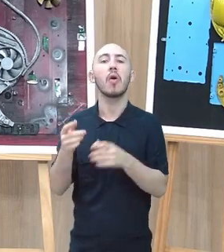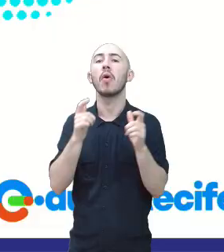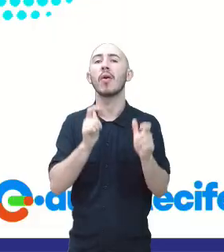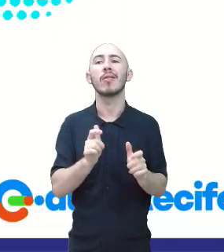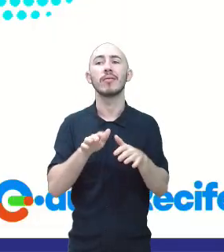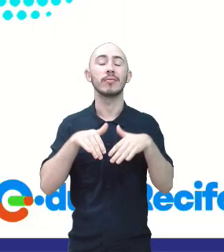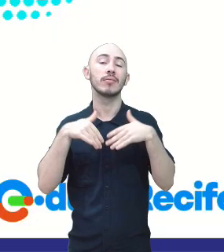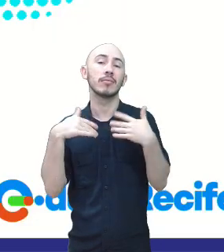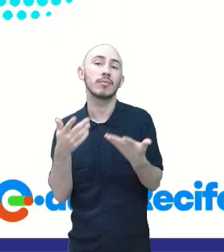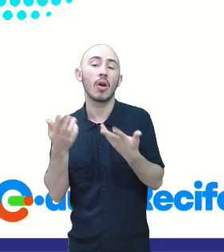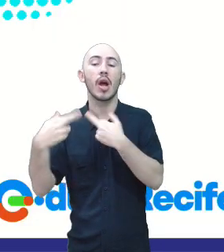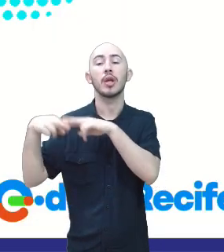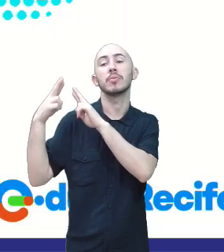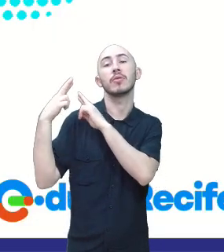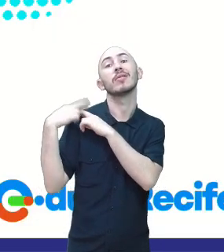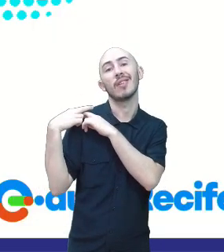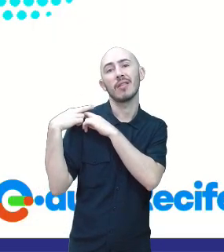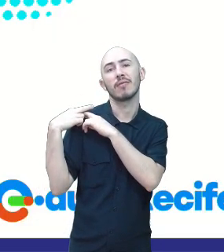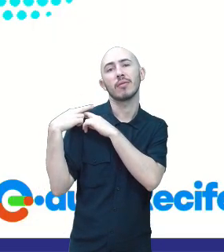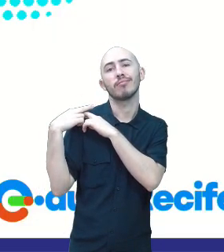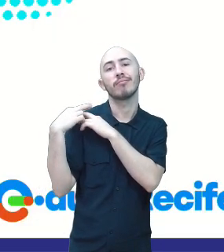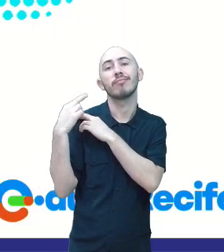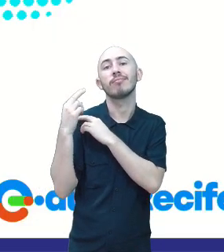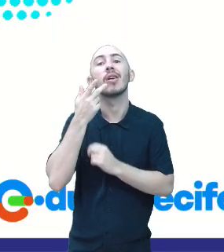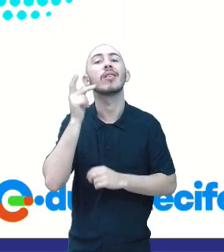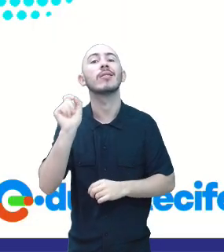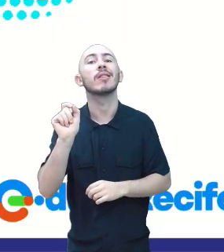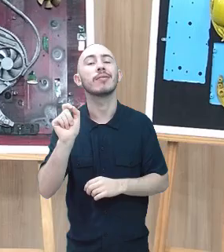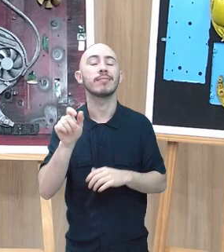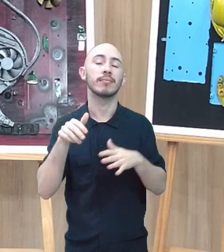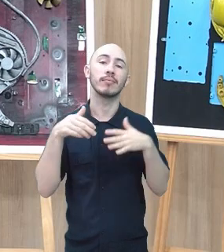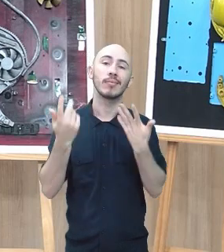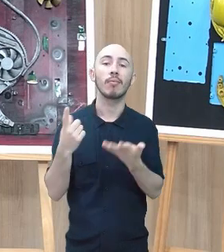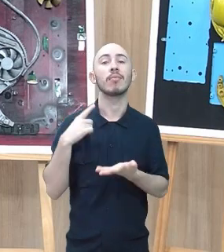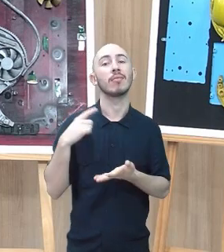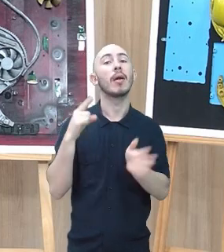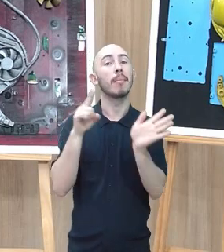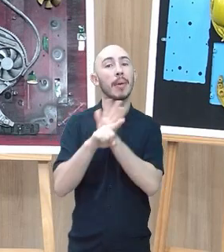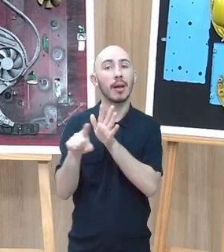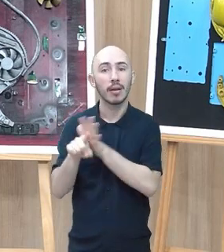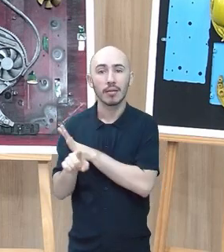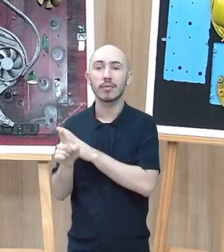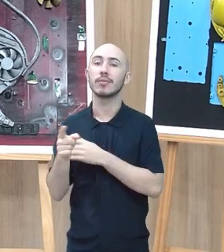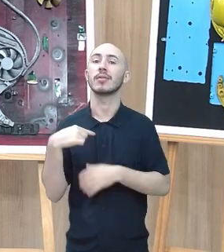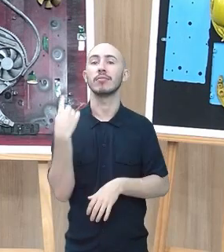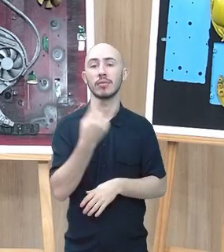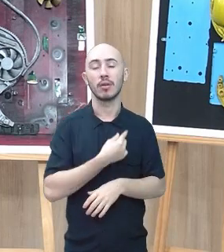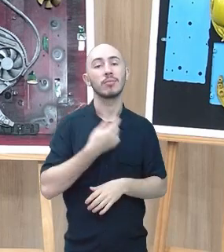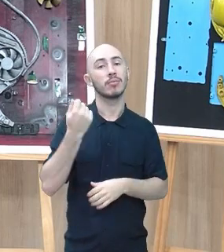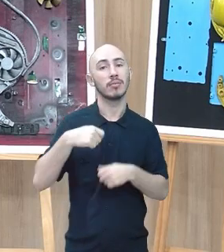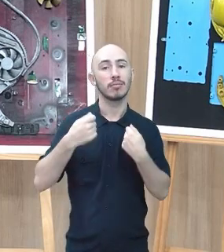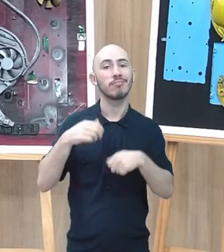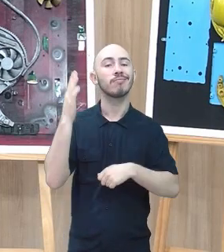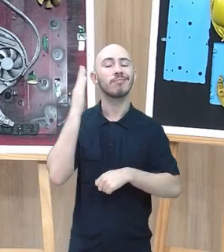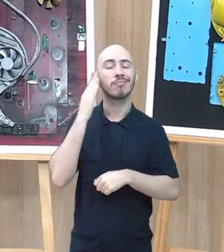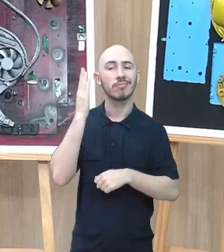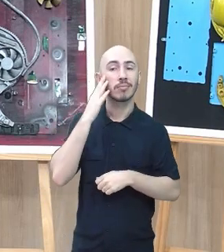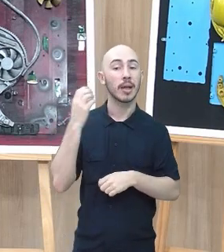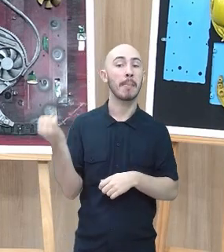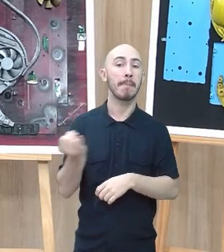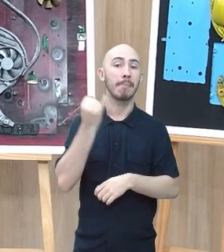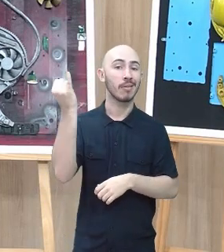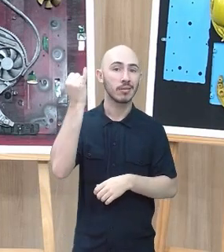Quem se encarrega dar destino a ele? São perguntas, né, questões que são muito importantes para a gente